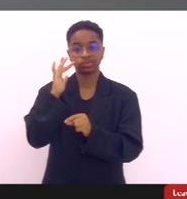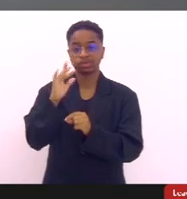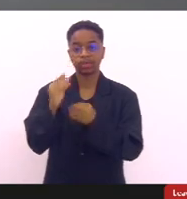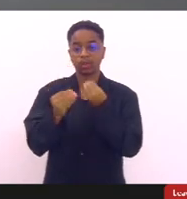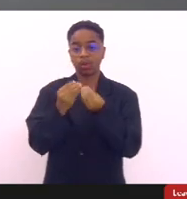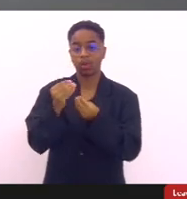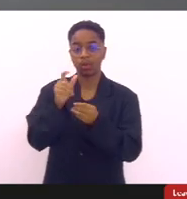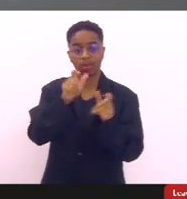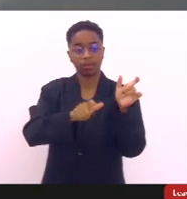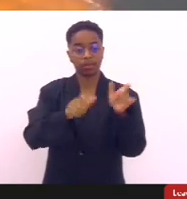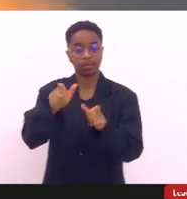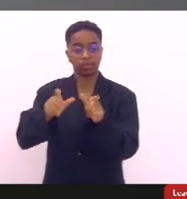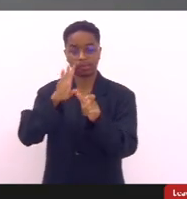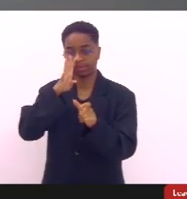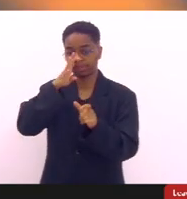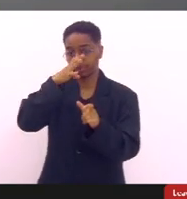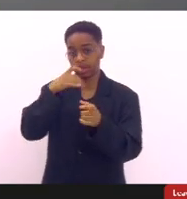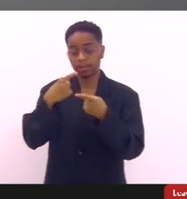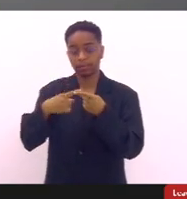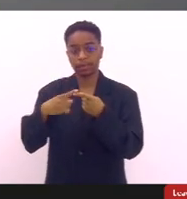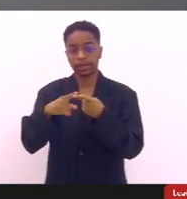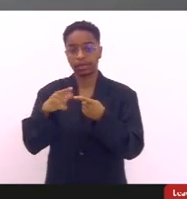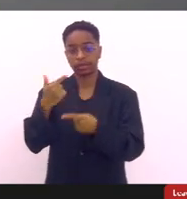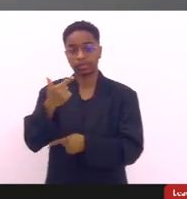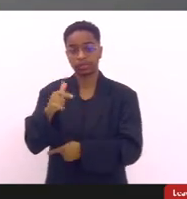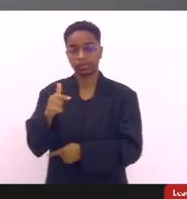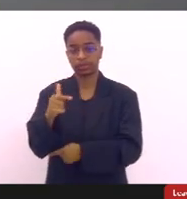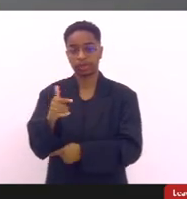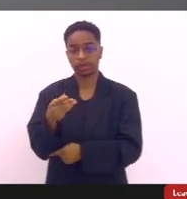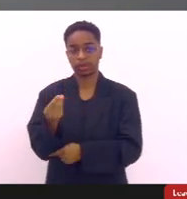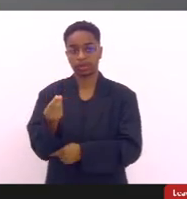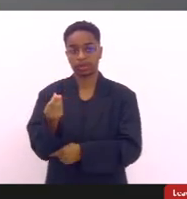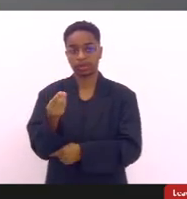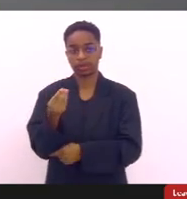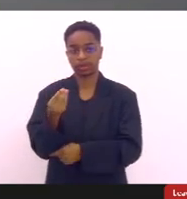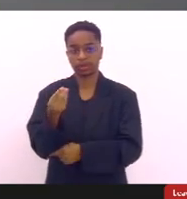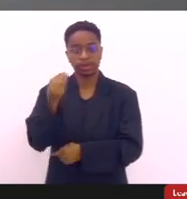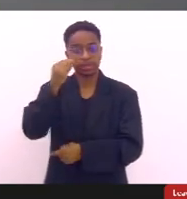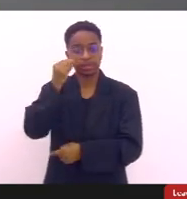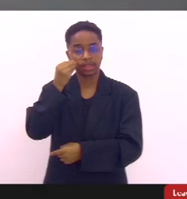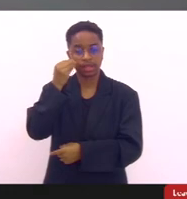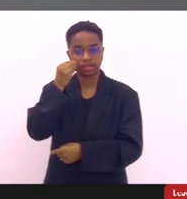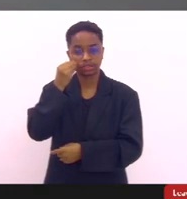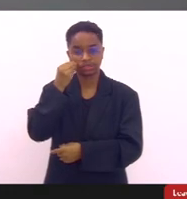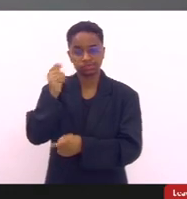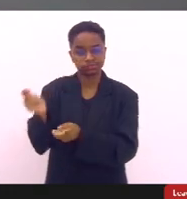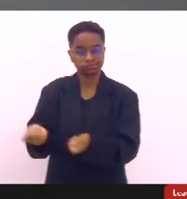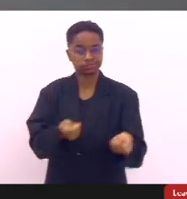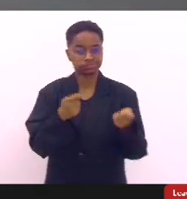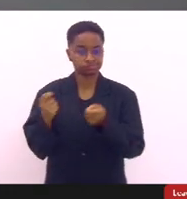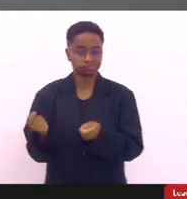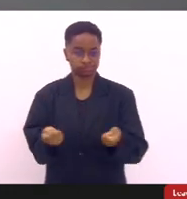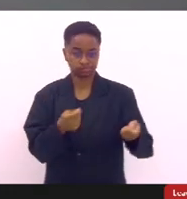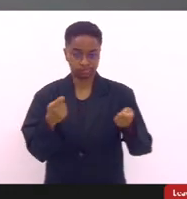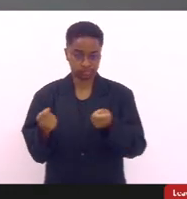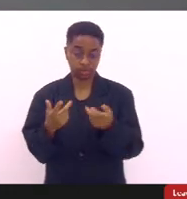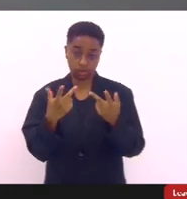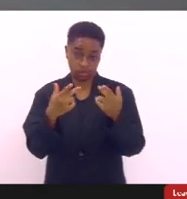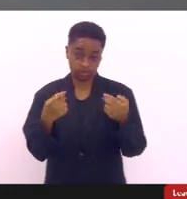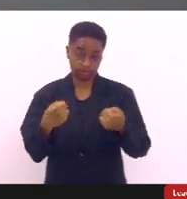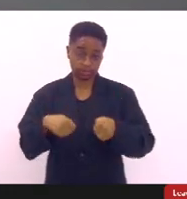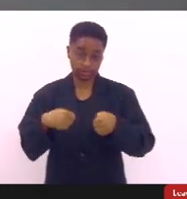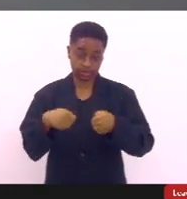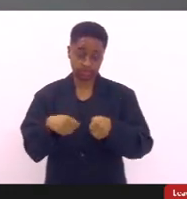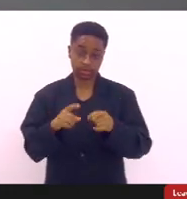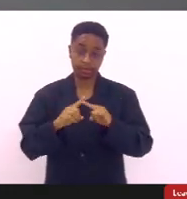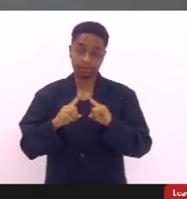nossos casos, porque não se faz o teste de sensibilidade de rotina como deveria fazer. Então,